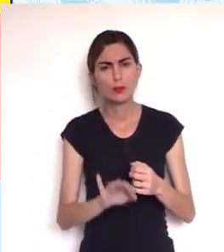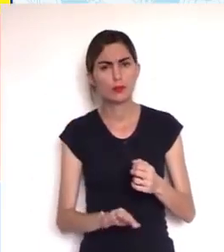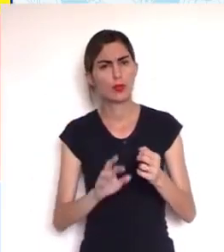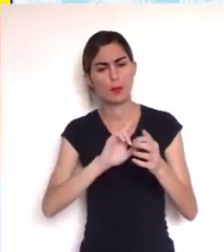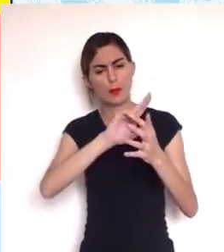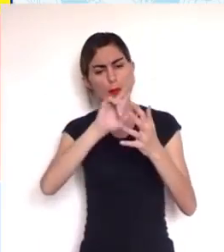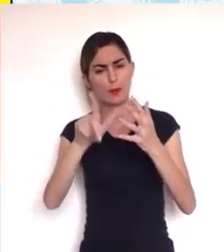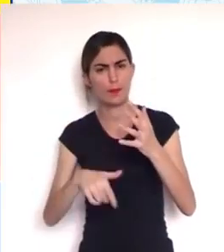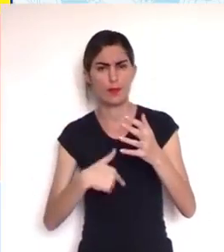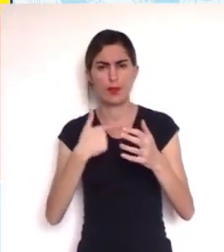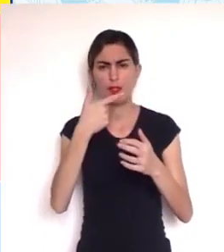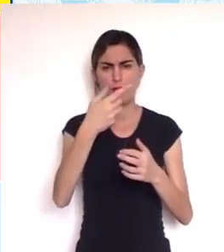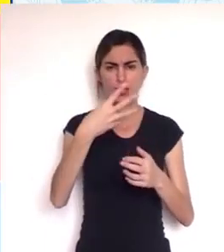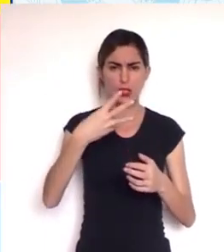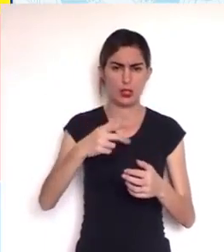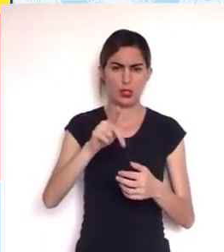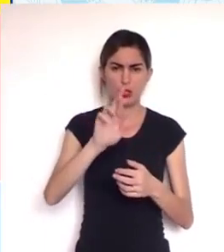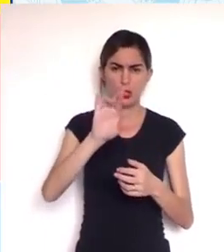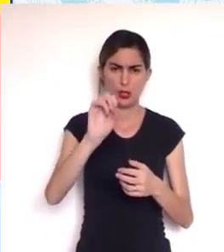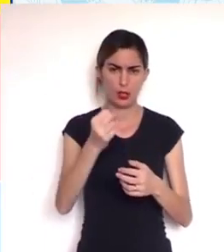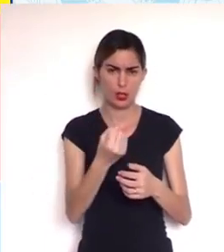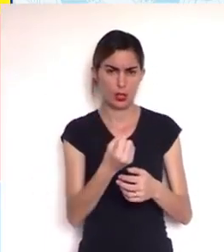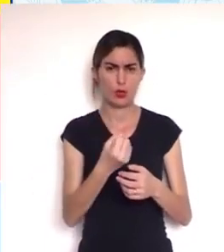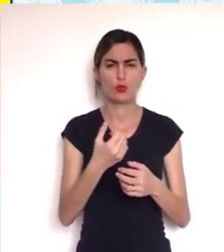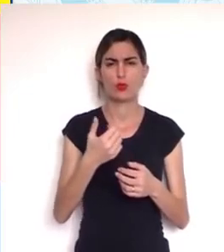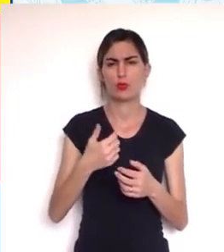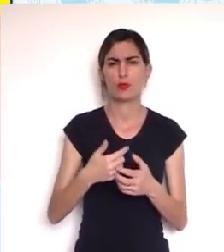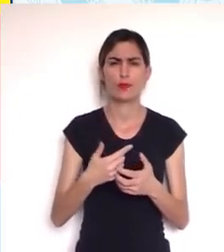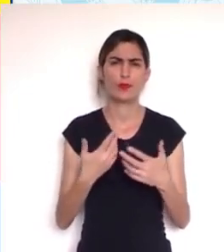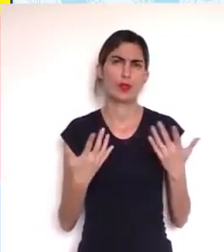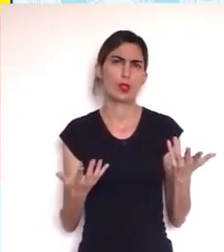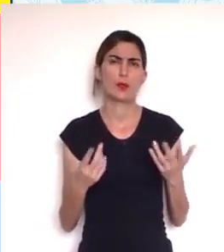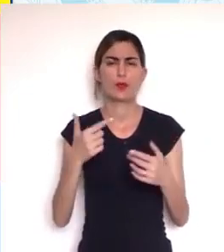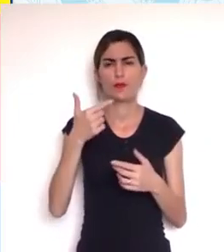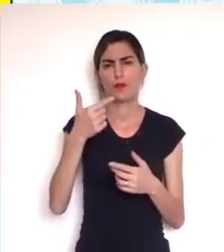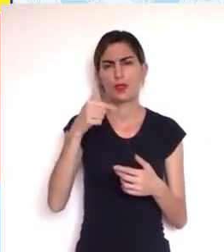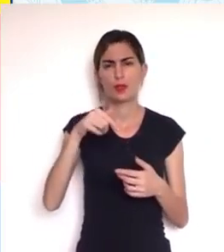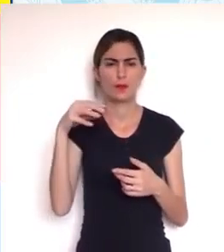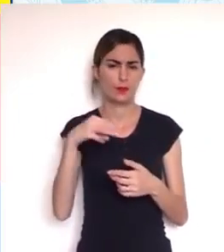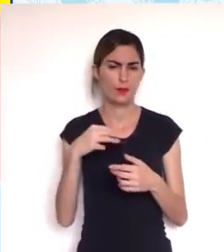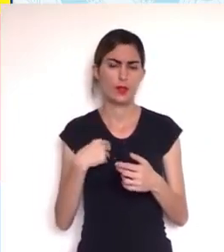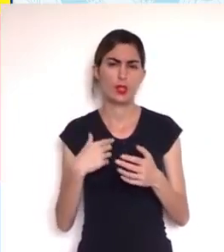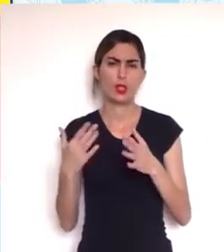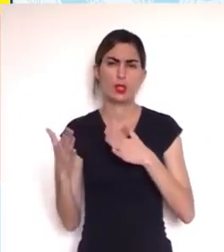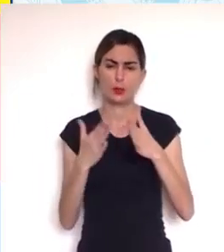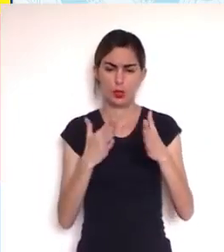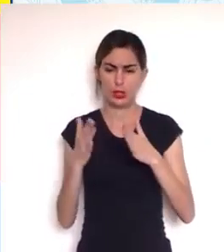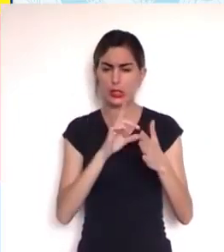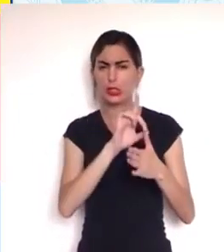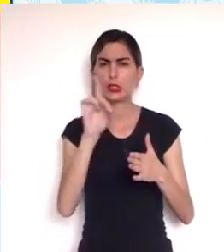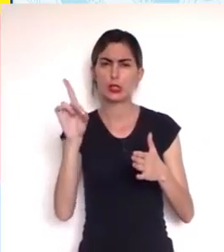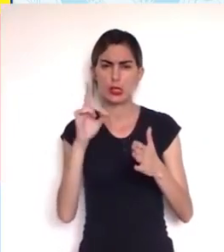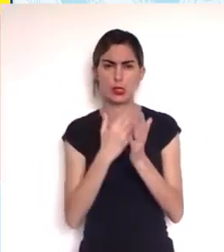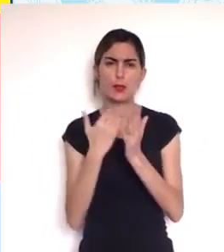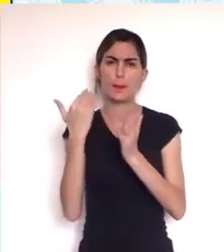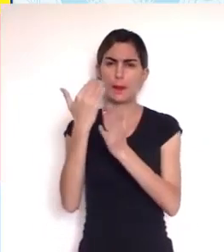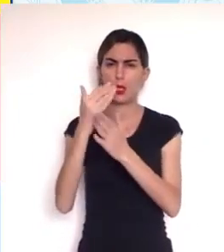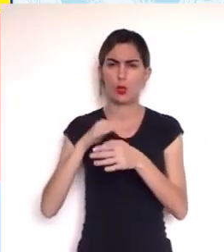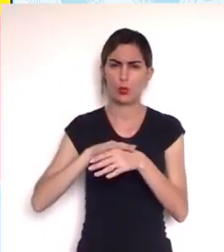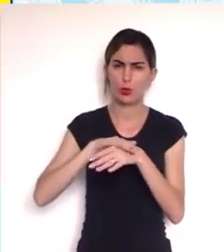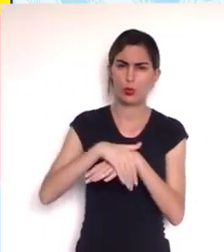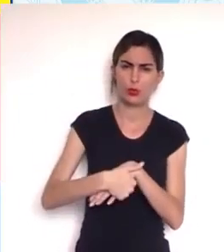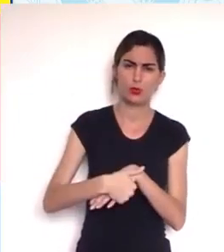nosso planeta é de 23 graus e 27 minutos, há períodos em que os dias são maiores que